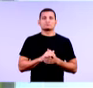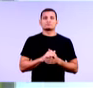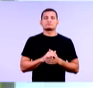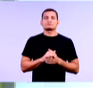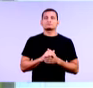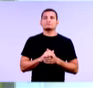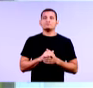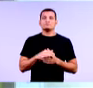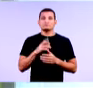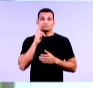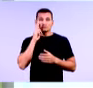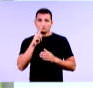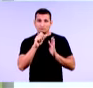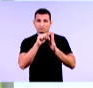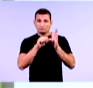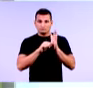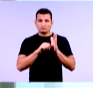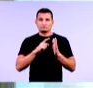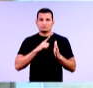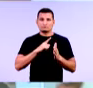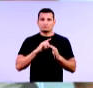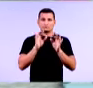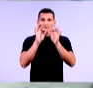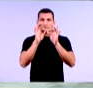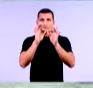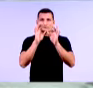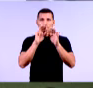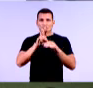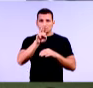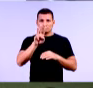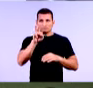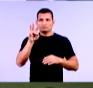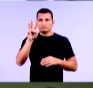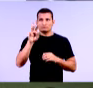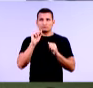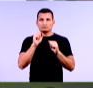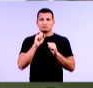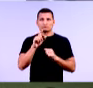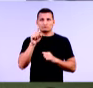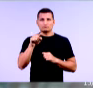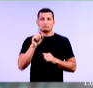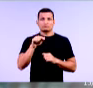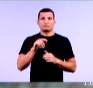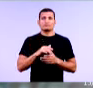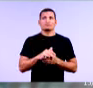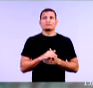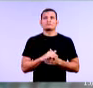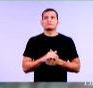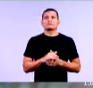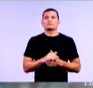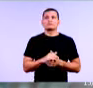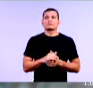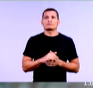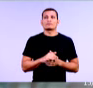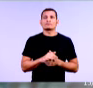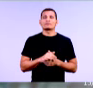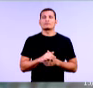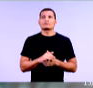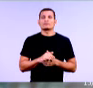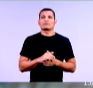uma olhada nesse artigo, esse artigo está nesse link aqui, tá, gente? É um artigo lá na Universidade Federal de São Carlos, ou de Santa Catarina,